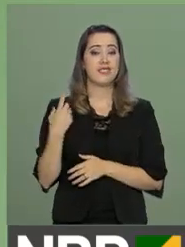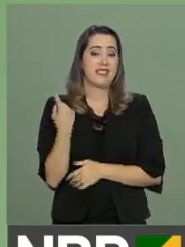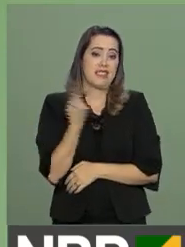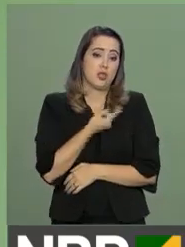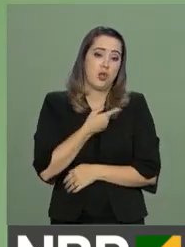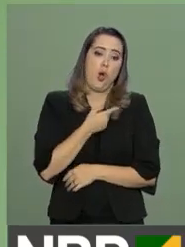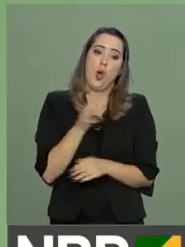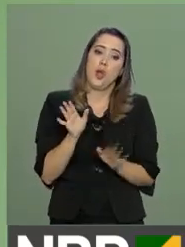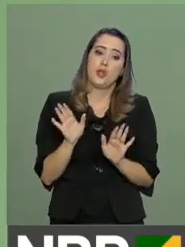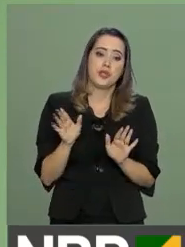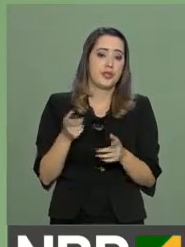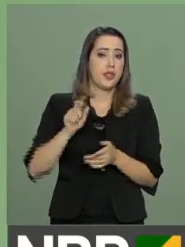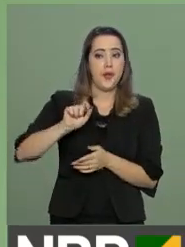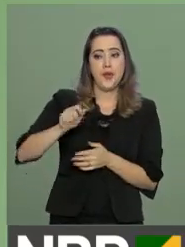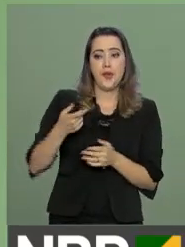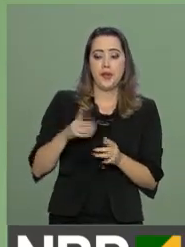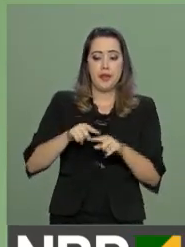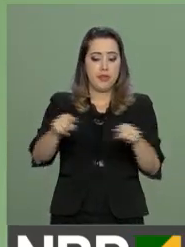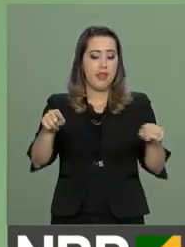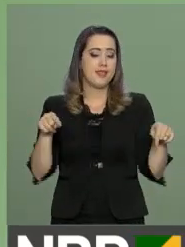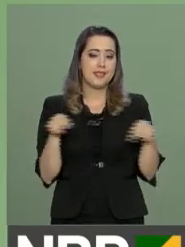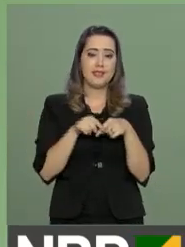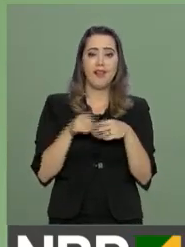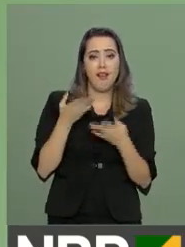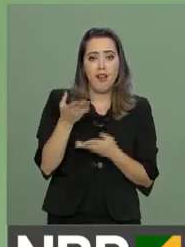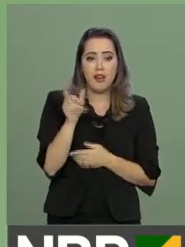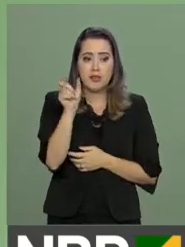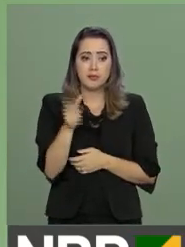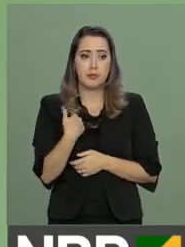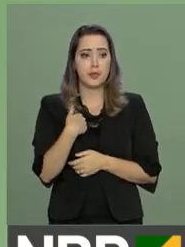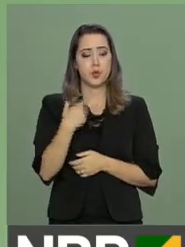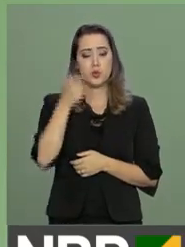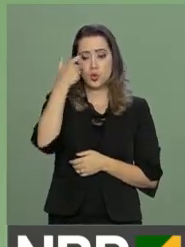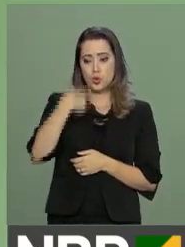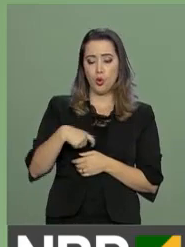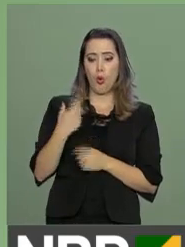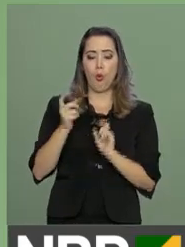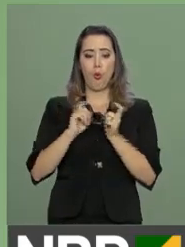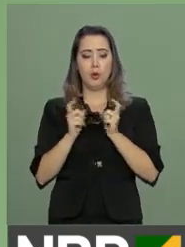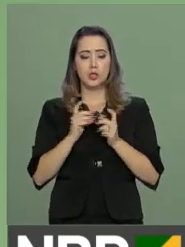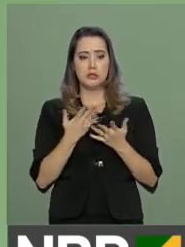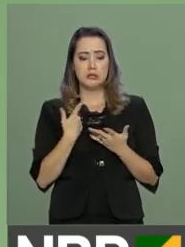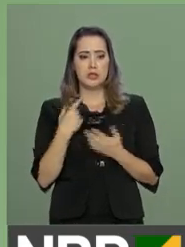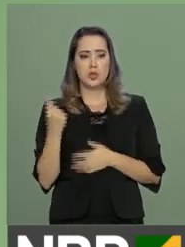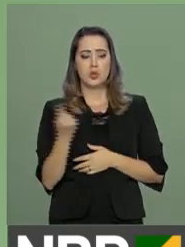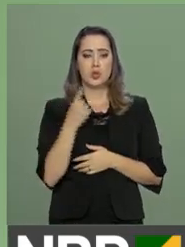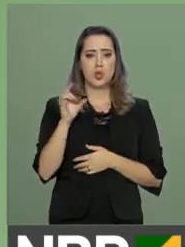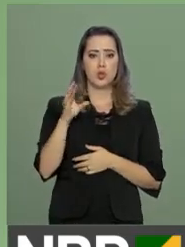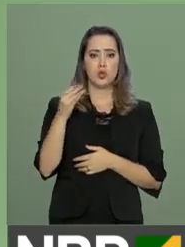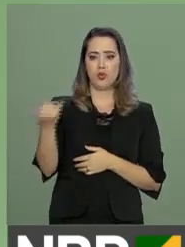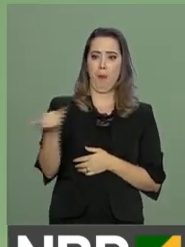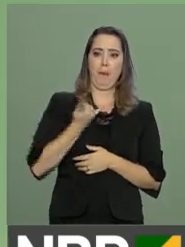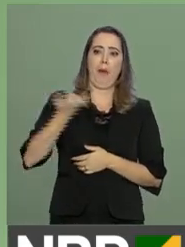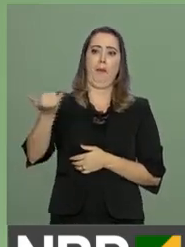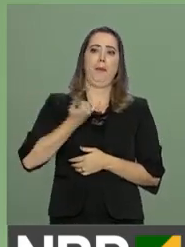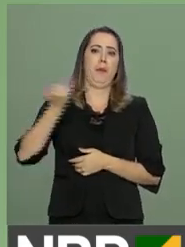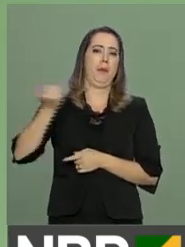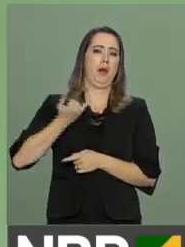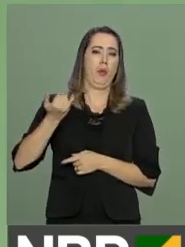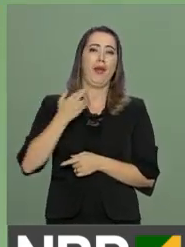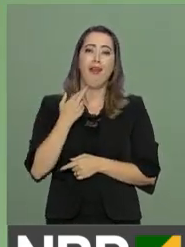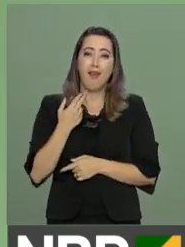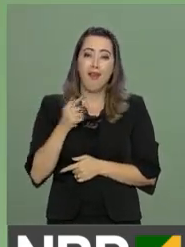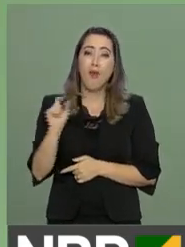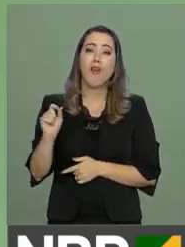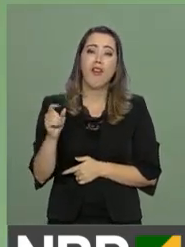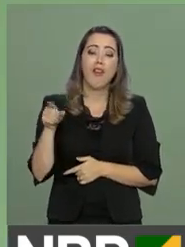nossa sala, né? E você, o governante, ficando na sala, só recebe problemas. Às vezes